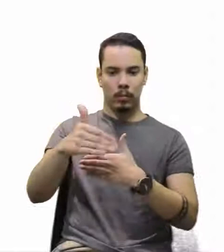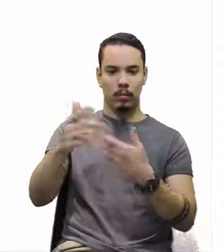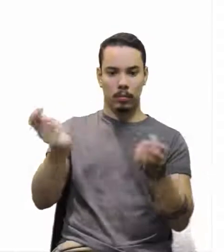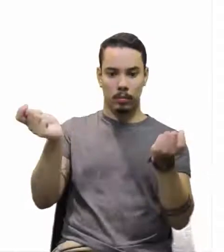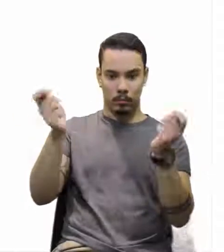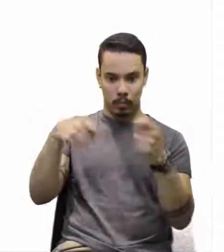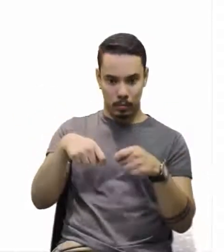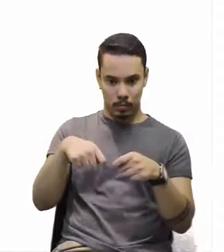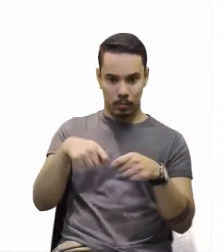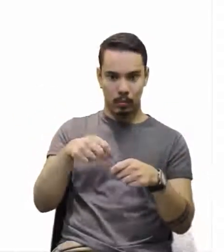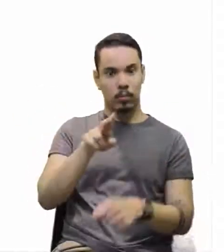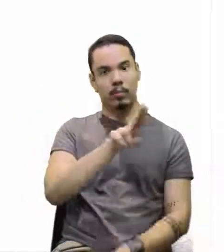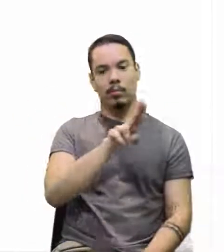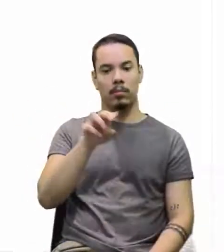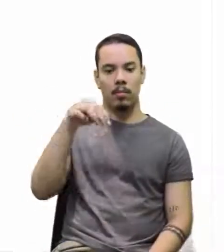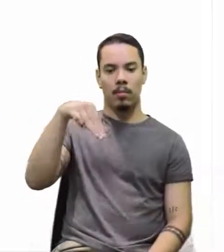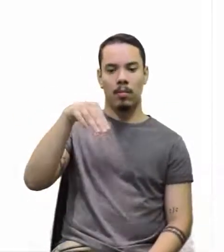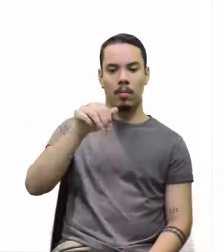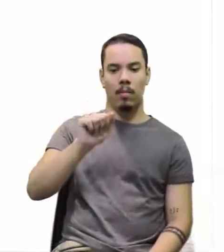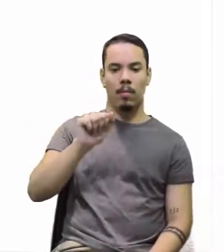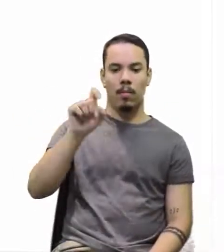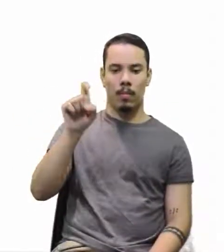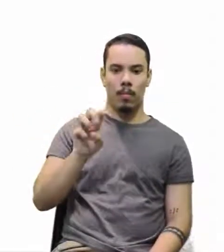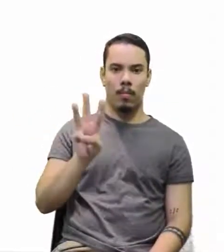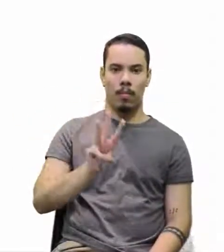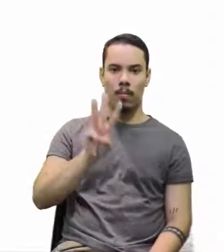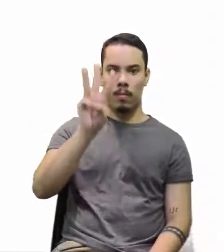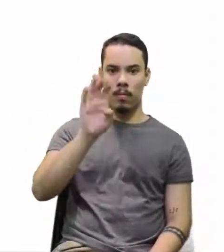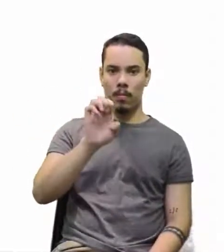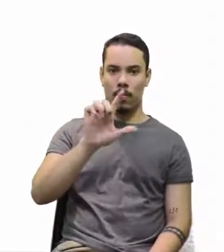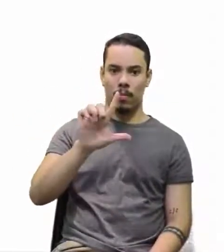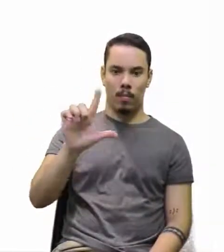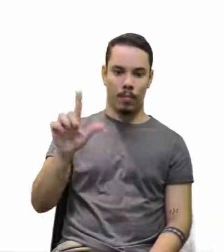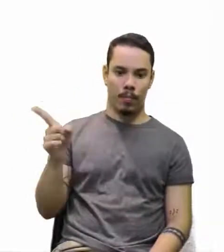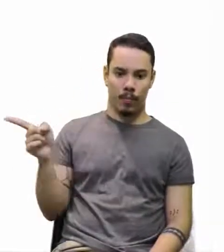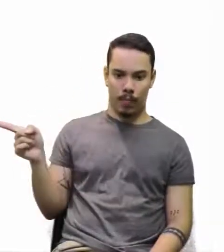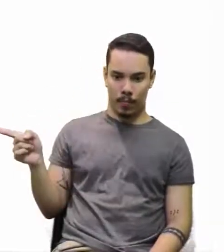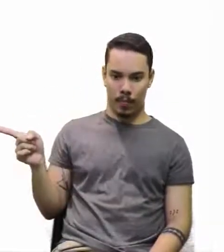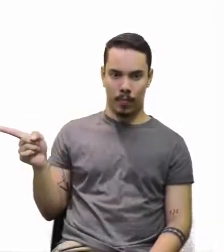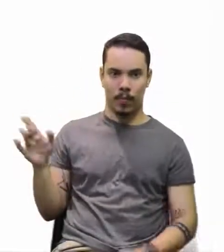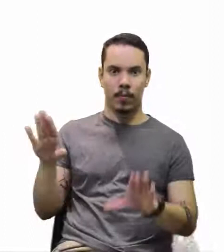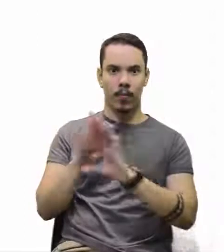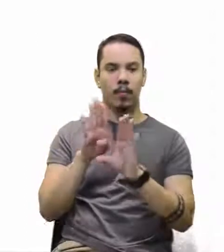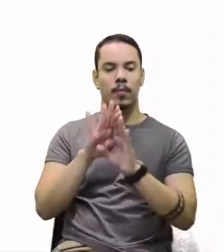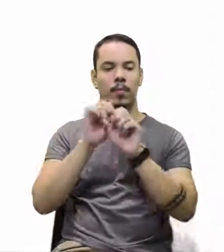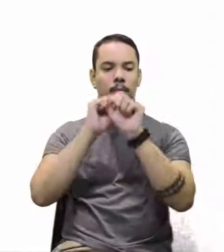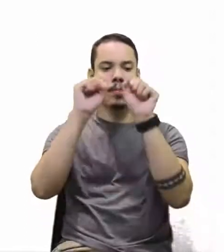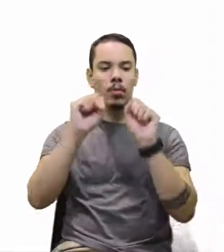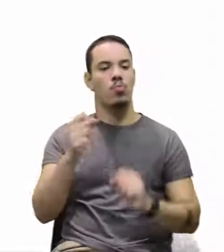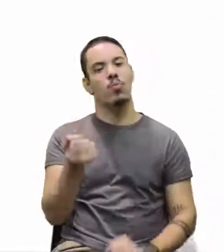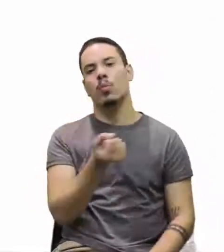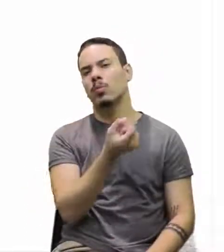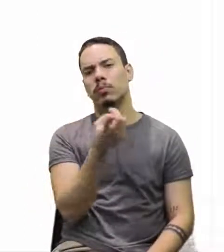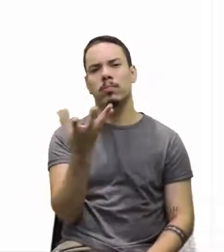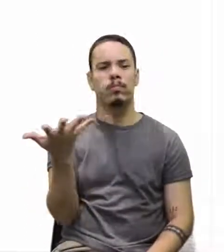Então, é Maxwell, Weber, sistema internacional, e no centímetro grama